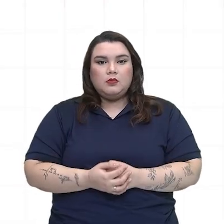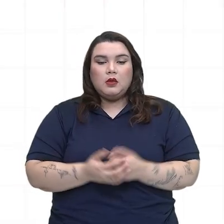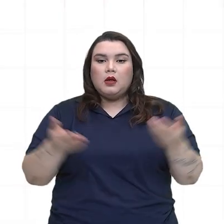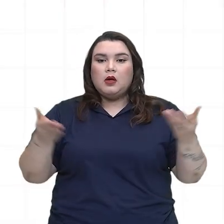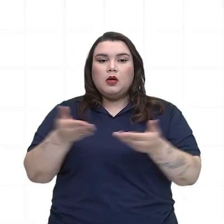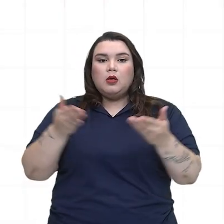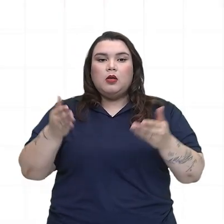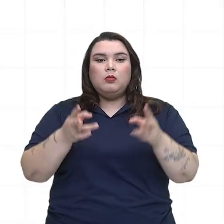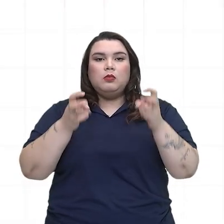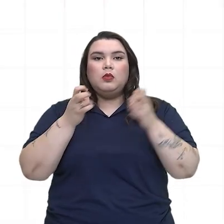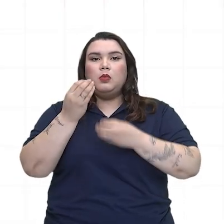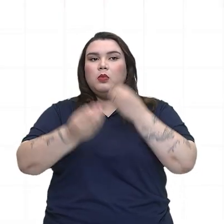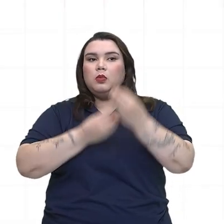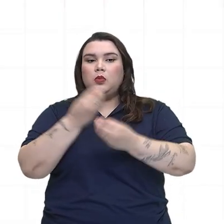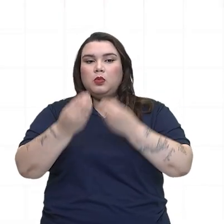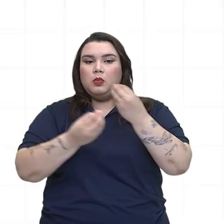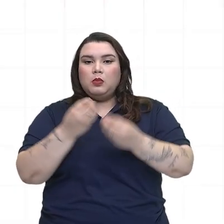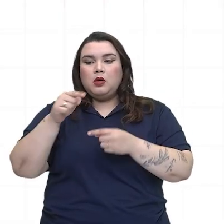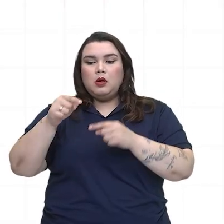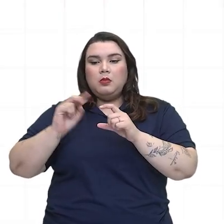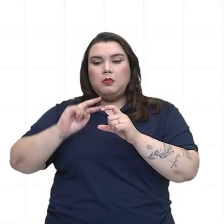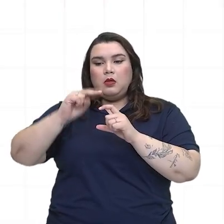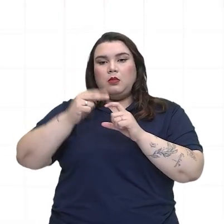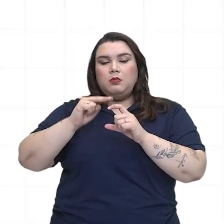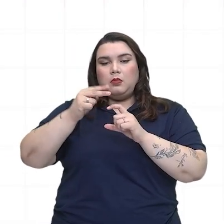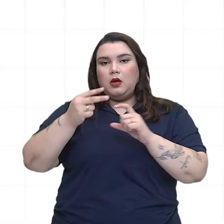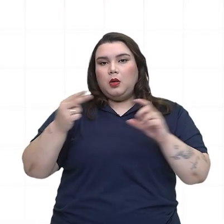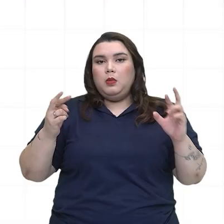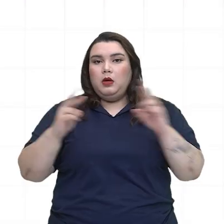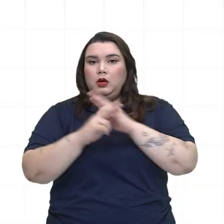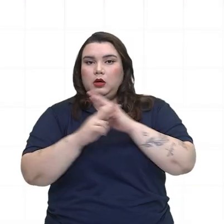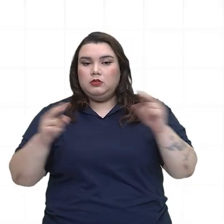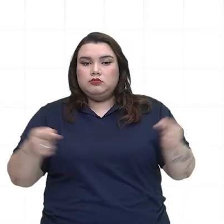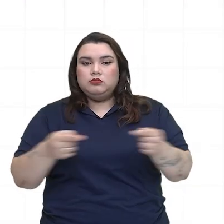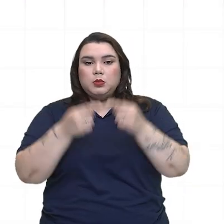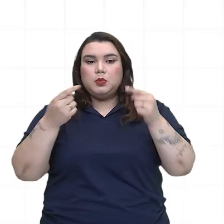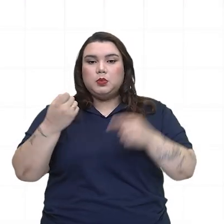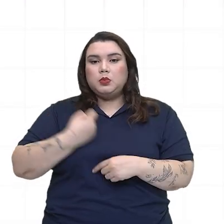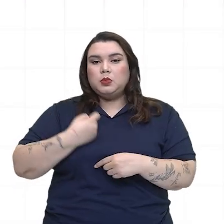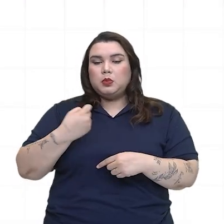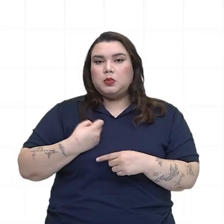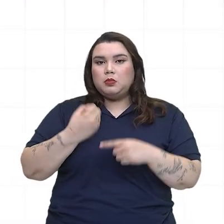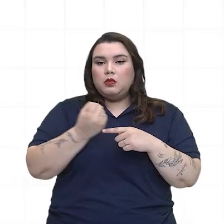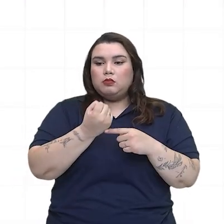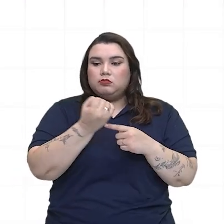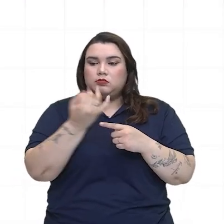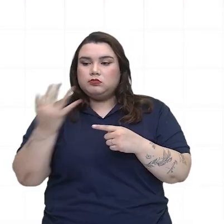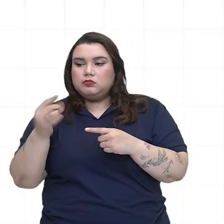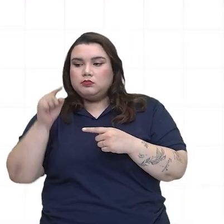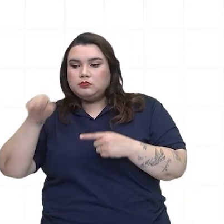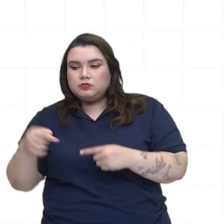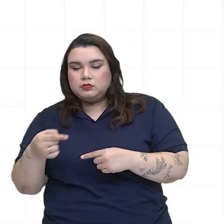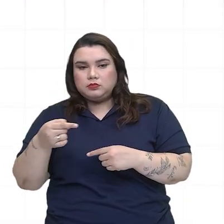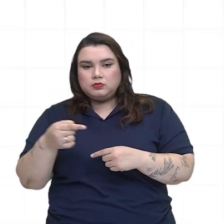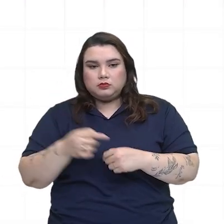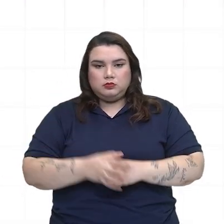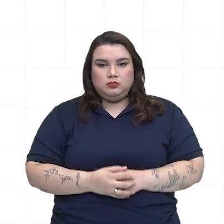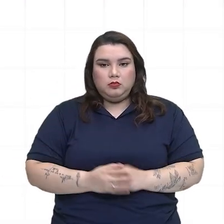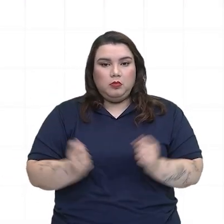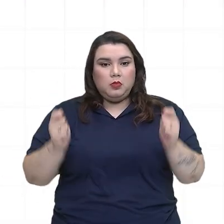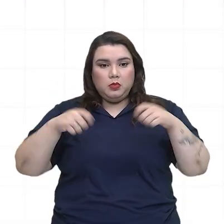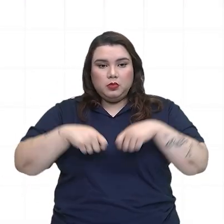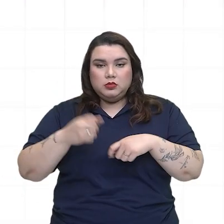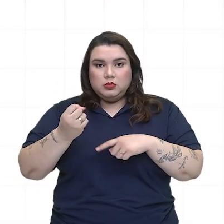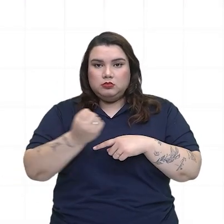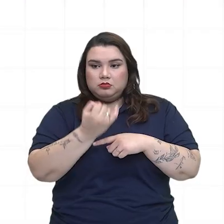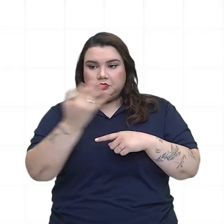que a gente faz a potenciação com números decimais. Para a gente efetuar a potenciação de números decimais, a gente